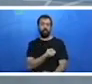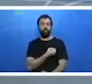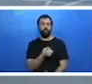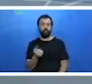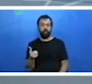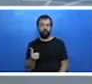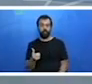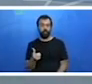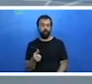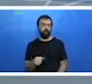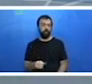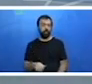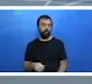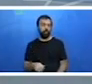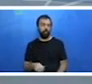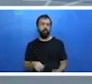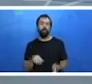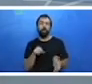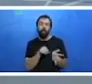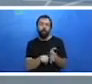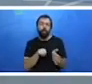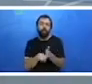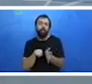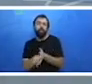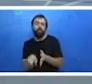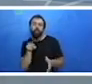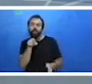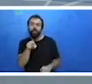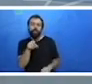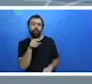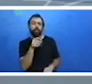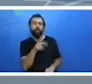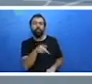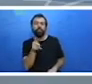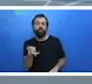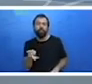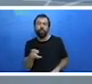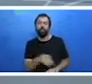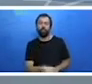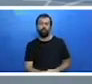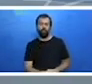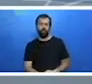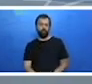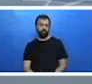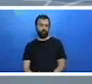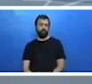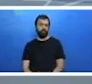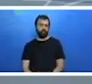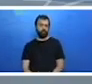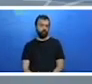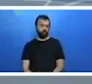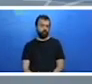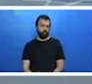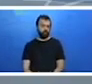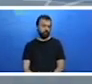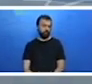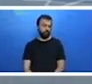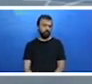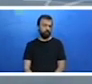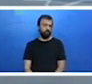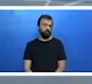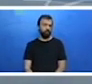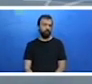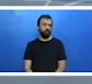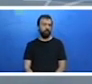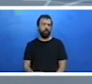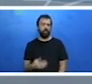certo? Pessoal, tirem dúvidas com os professores, perguntem, não deixem passar. Nós estamos lá para tirar dúvida de vocês pelo